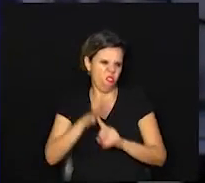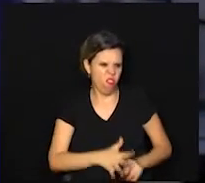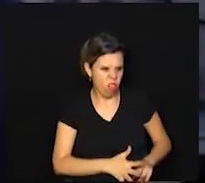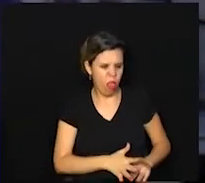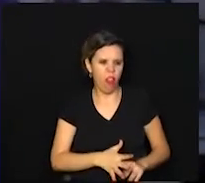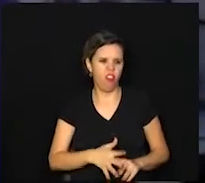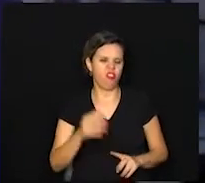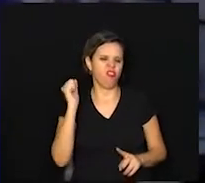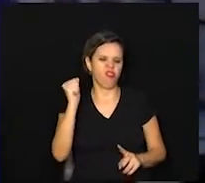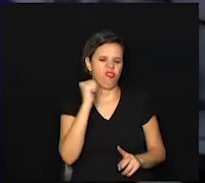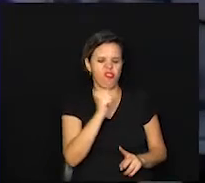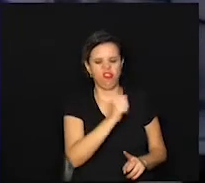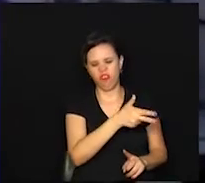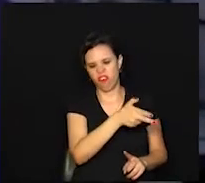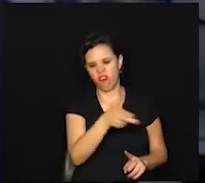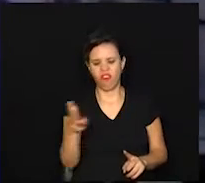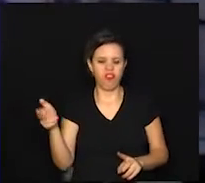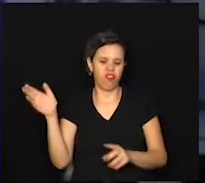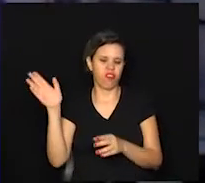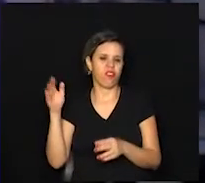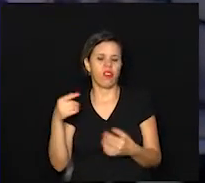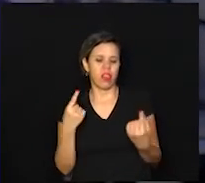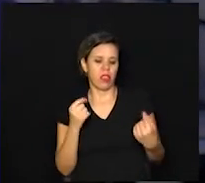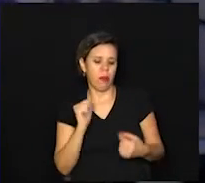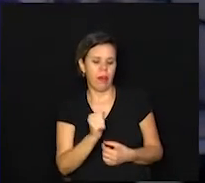genocidas indígenas,